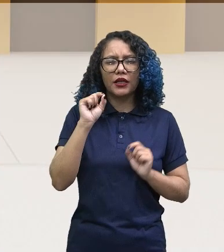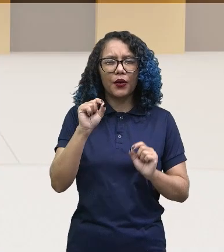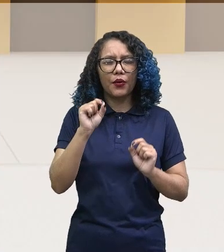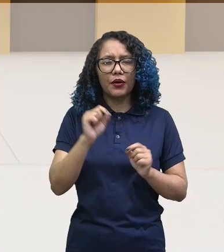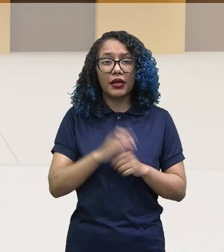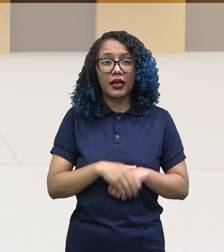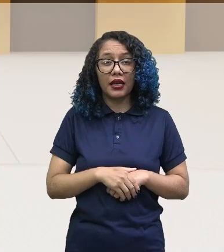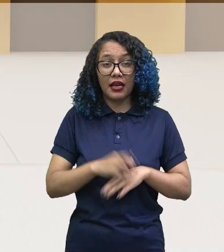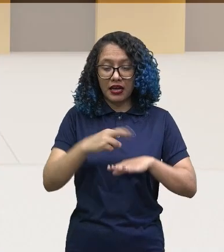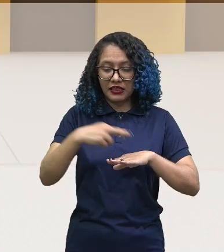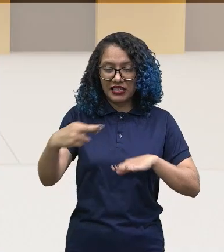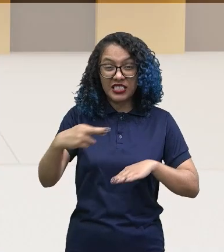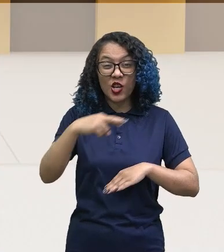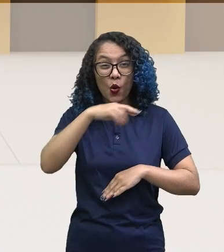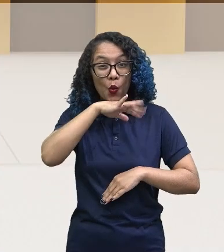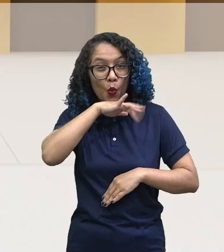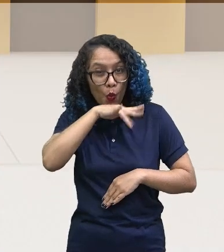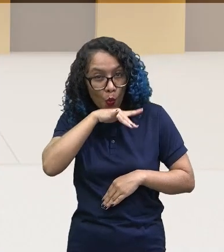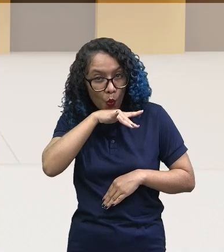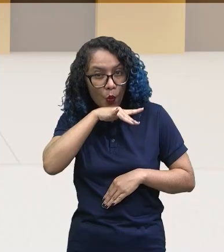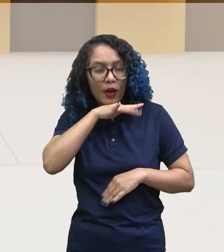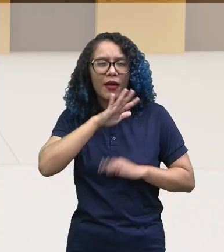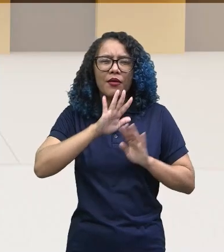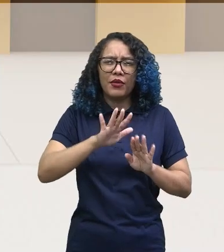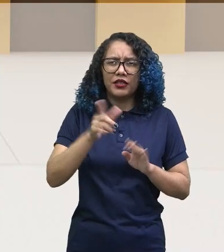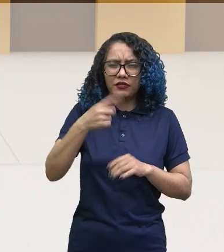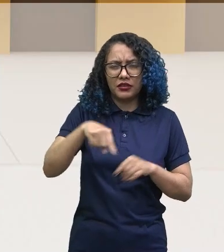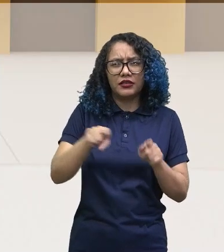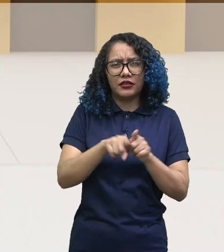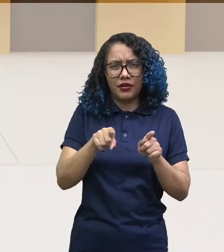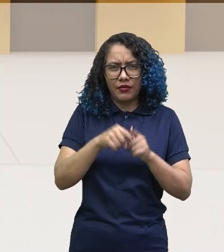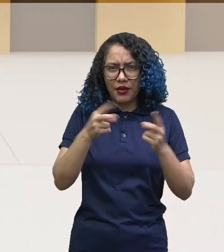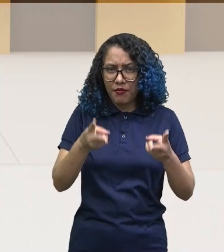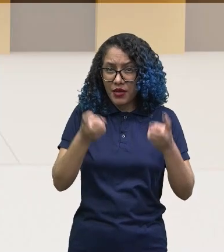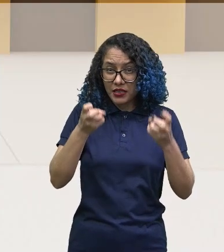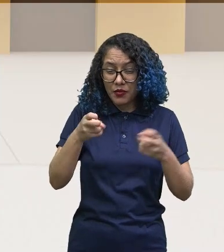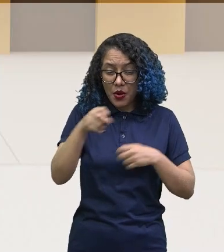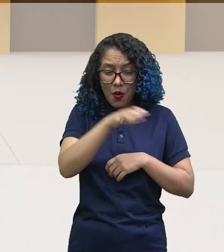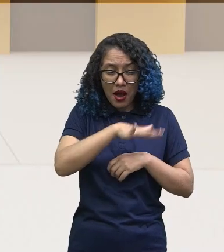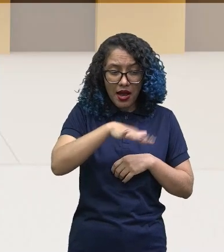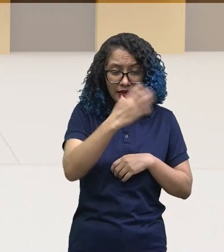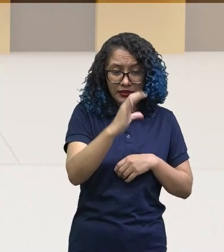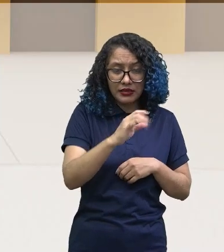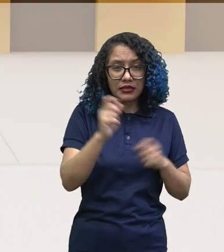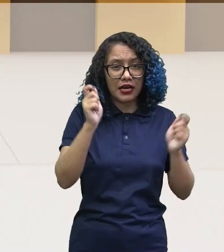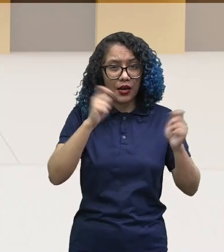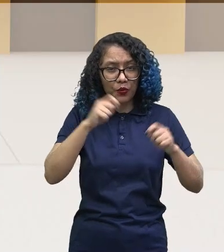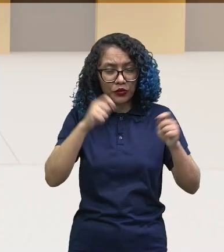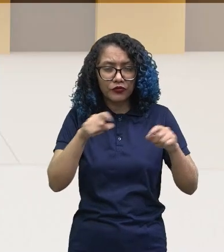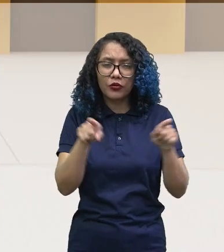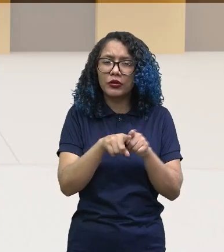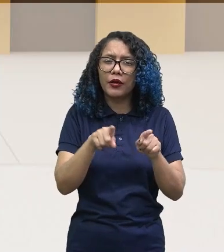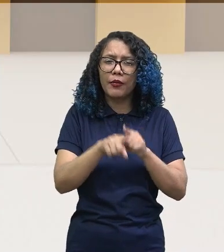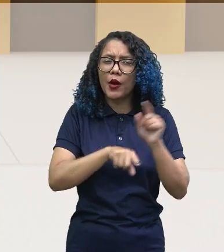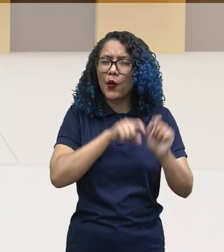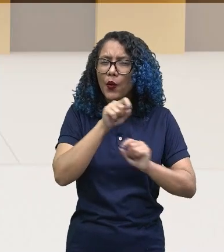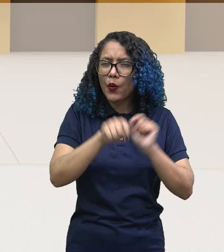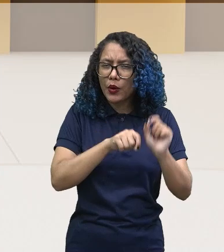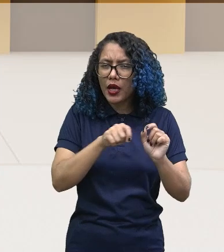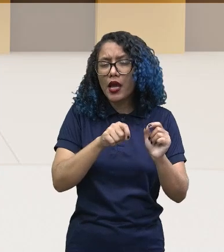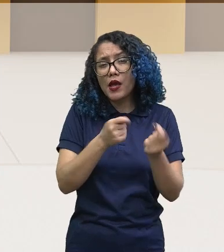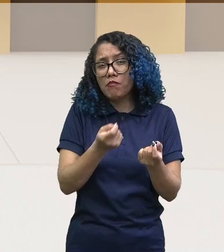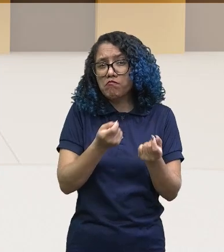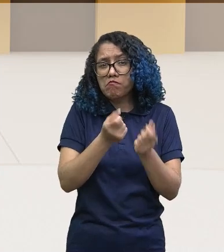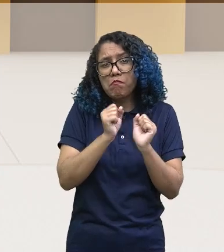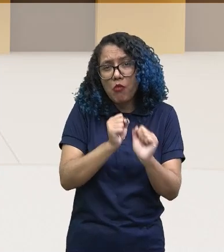pode ser maléfica. Mas vocês já puderam perceber que na ciência eu posso ter também coisas